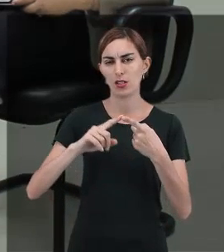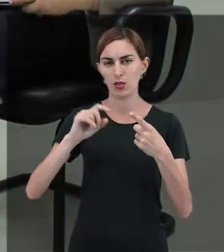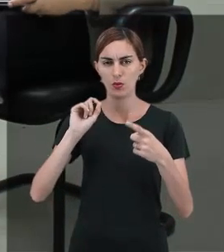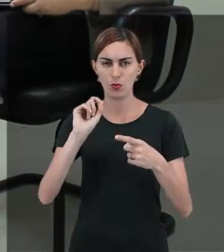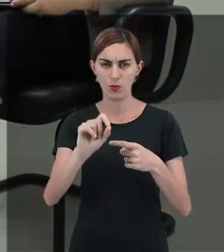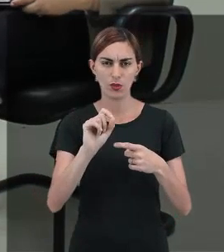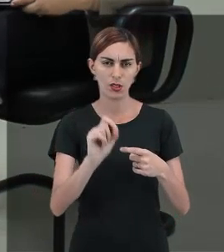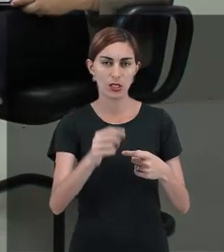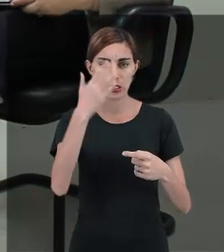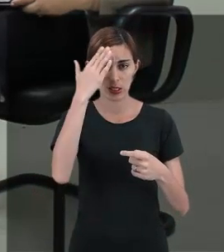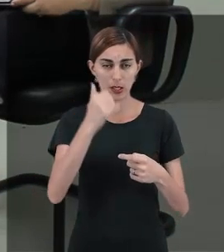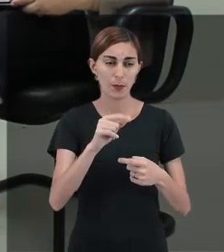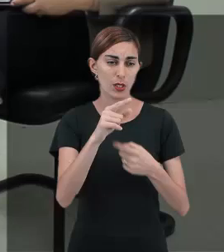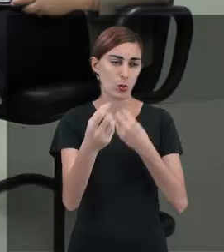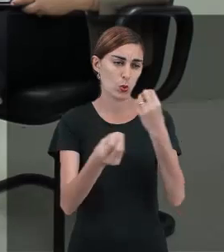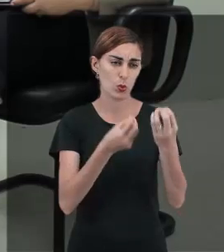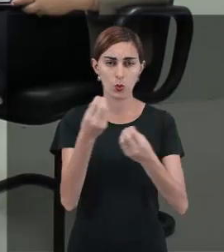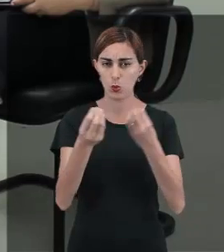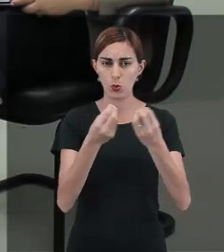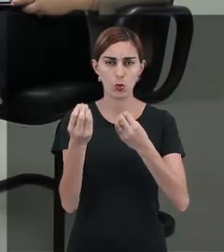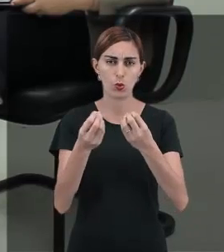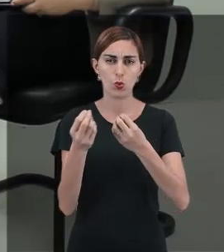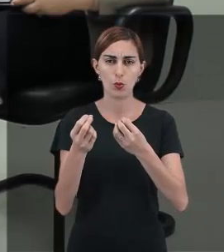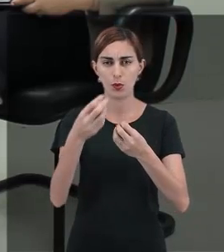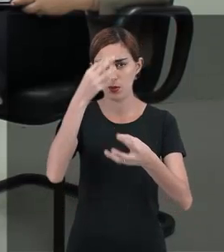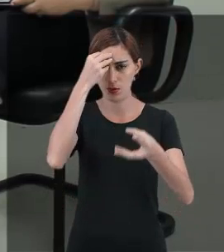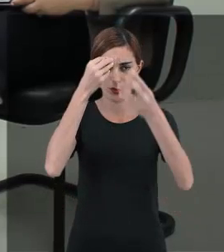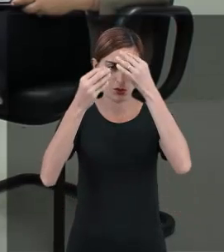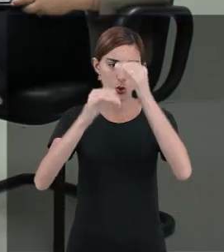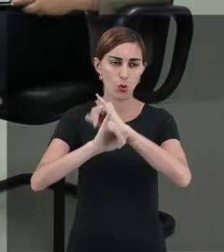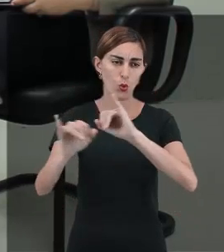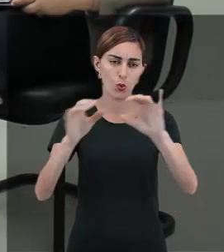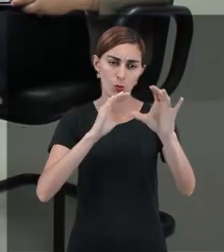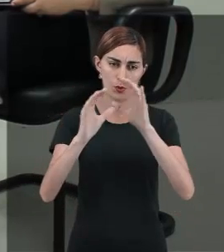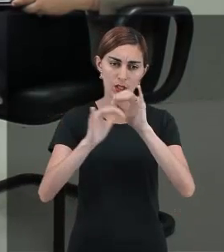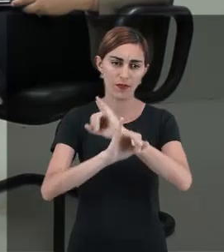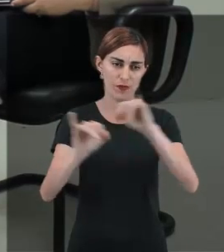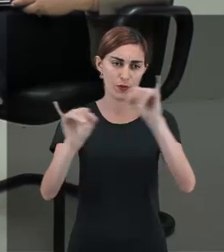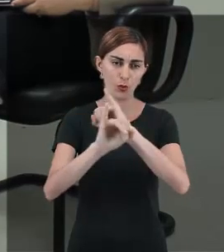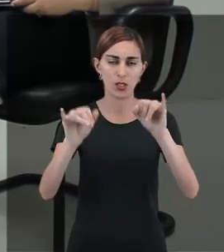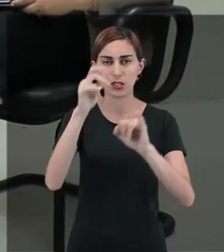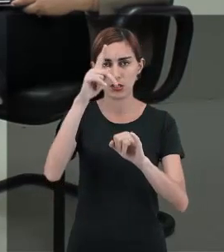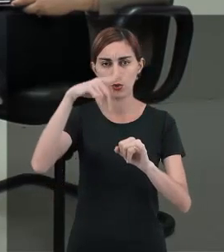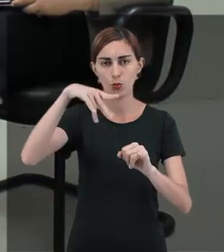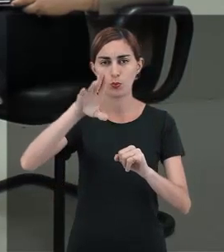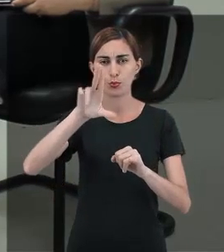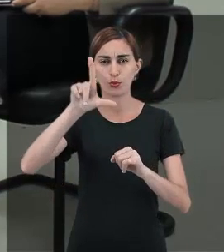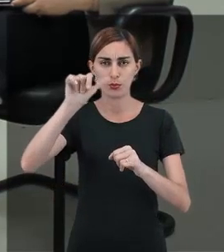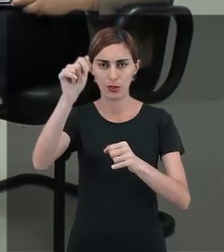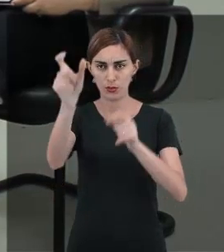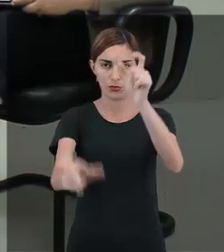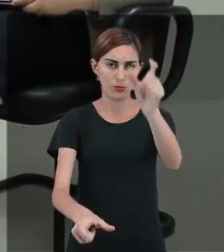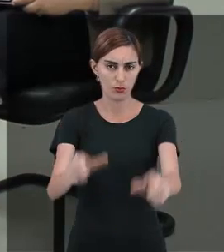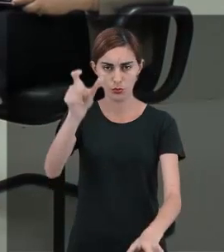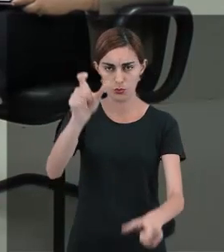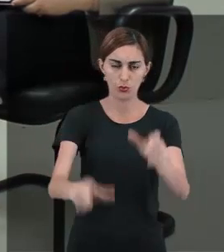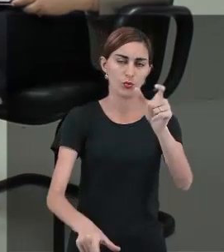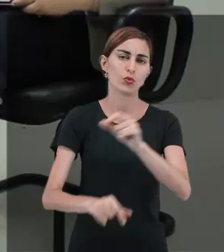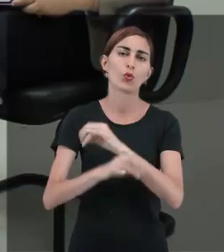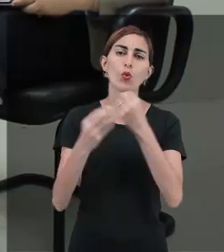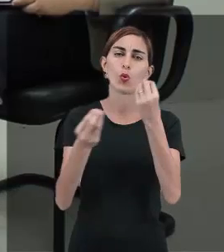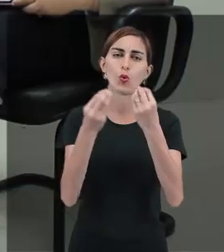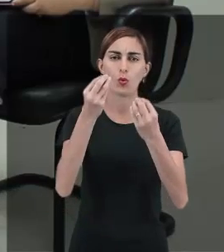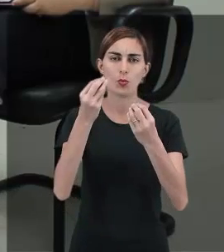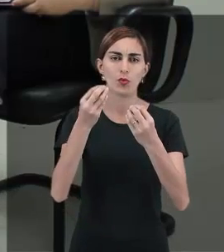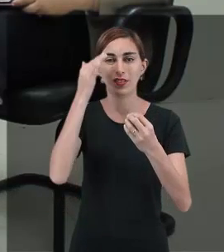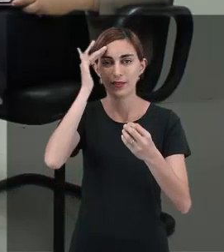meu público, sabendo como é que ele absorve melhor aquela comunicação, aquela informação, aí eu vou trabalhar a comunicação. Esse é o ato de promover